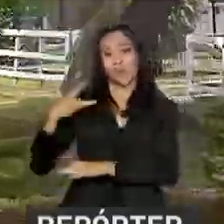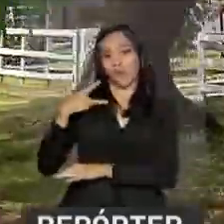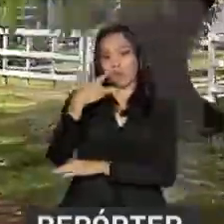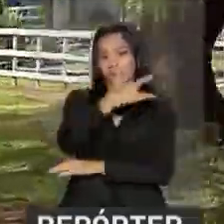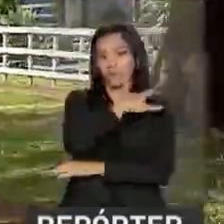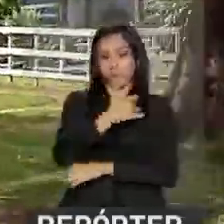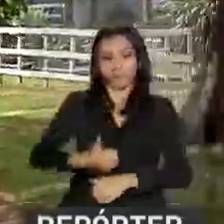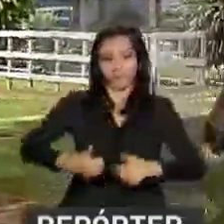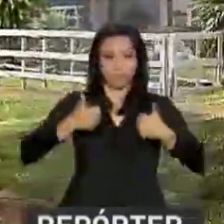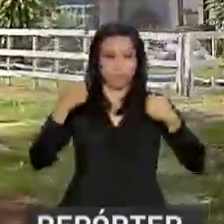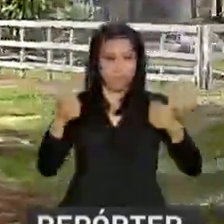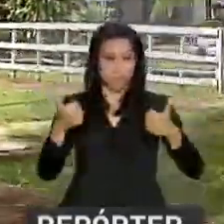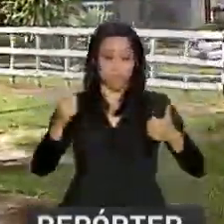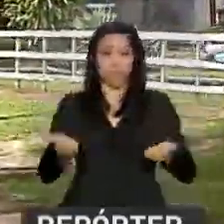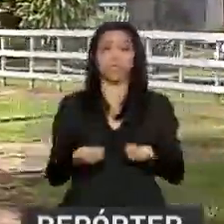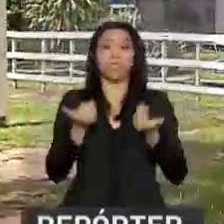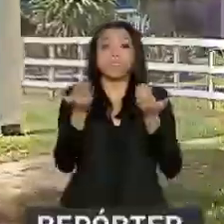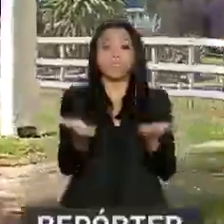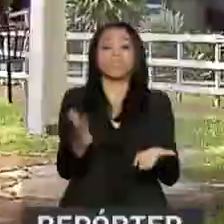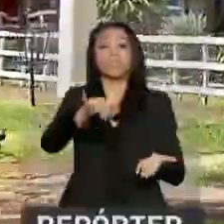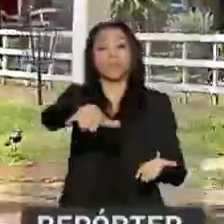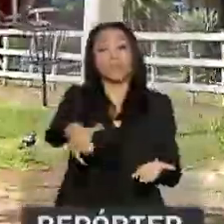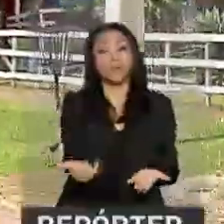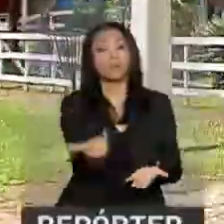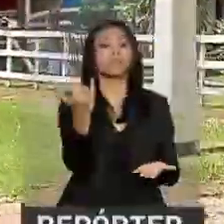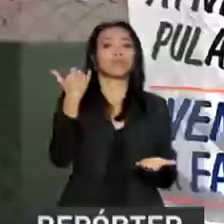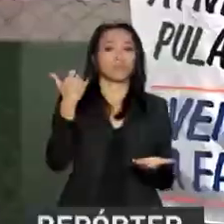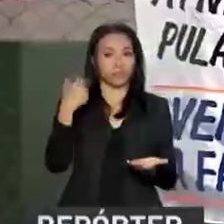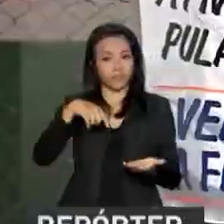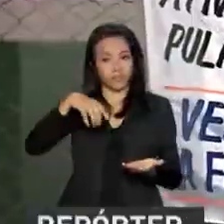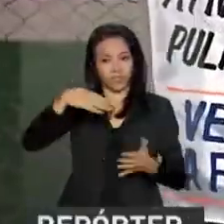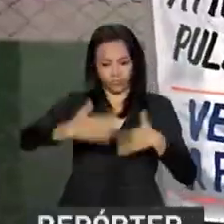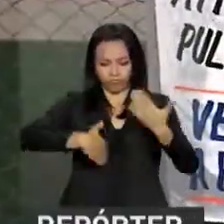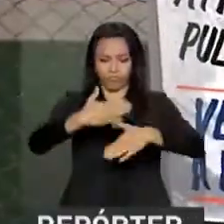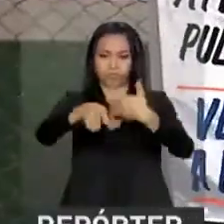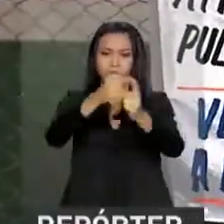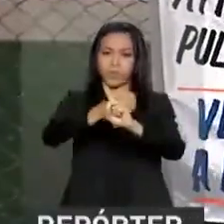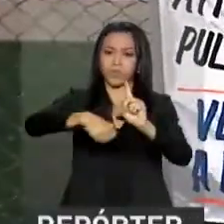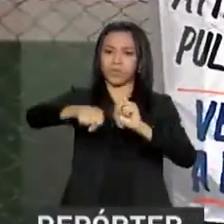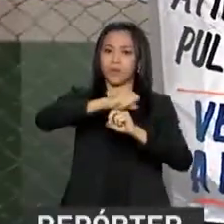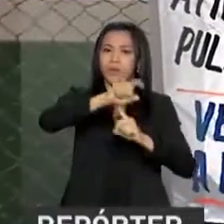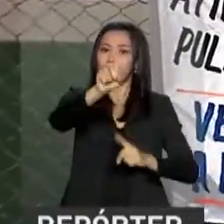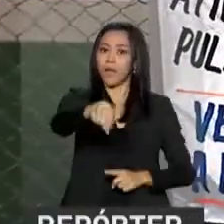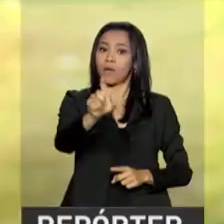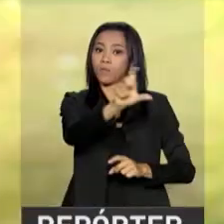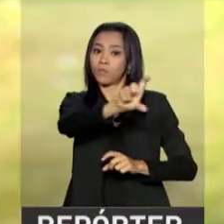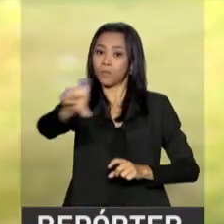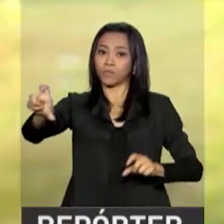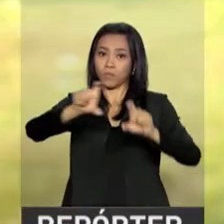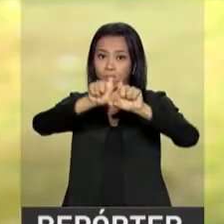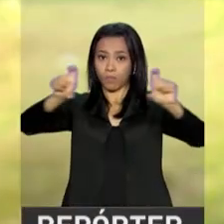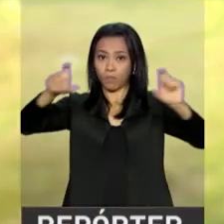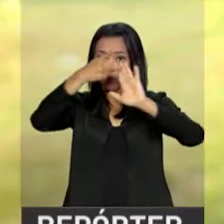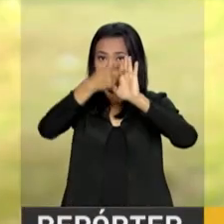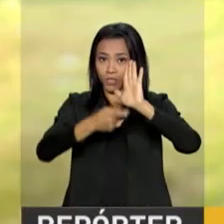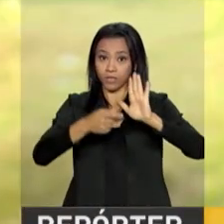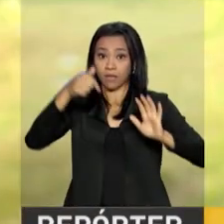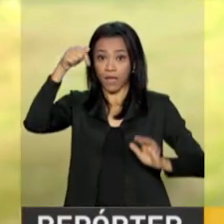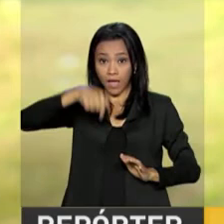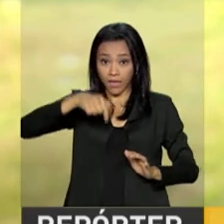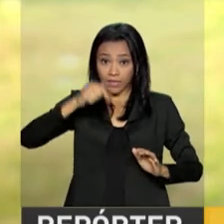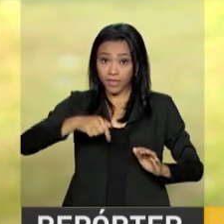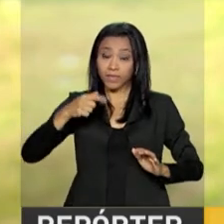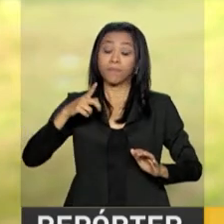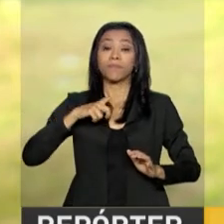oferece oportunidade de desenvolvimento sócioeconômico é o projeto ecovila naval aqui na vila militar de